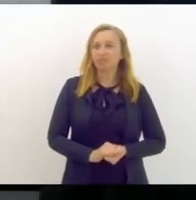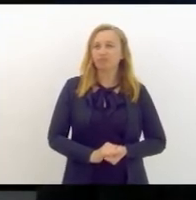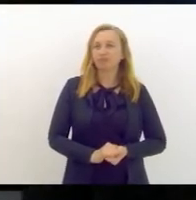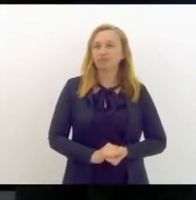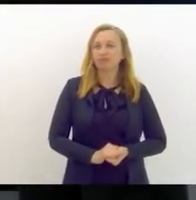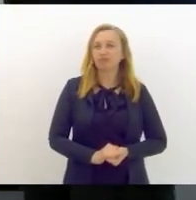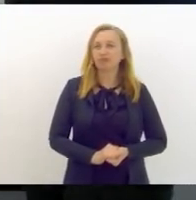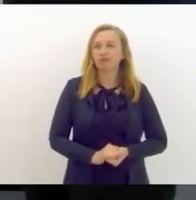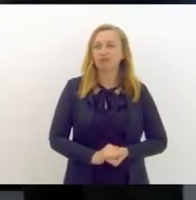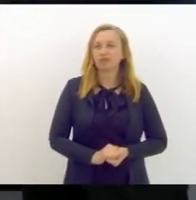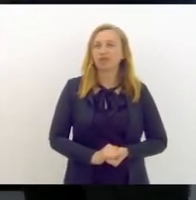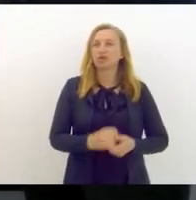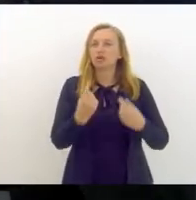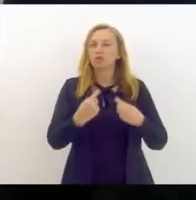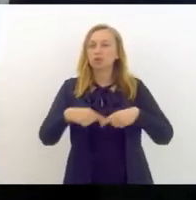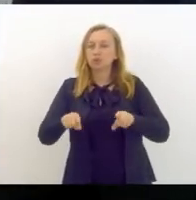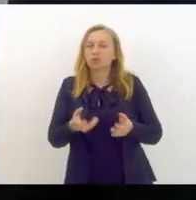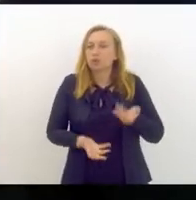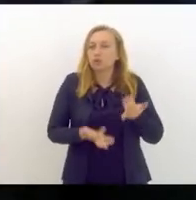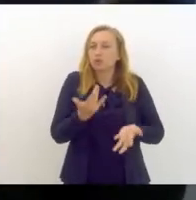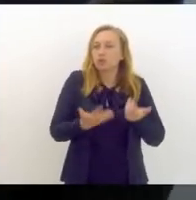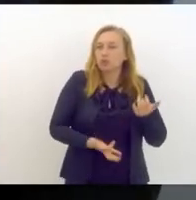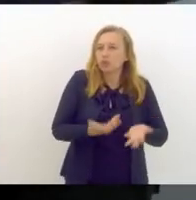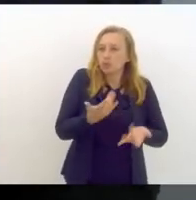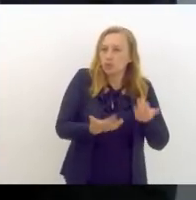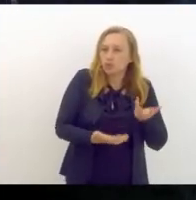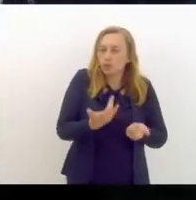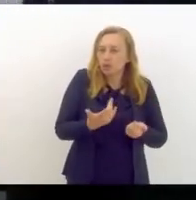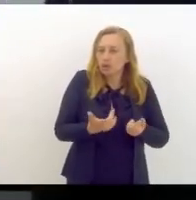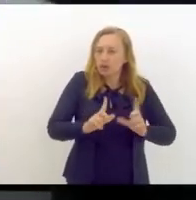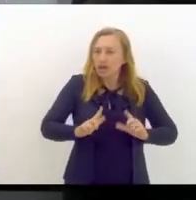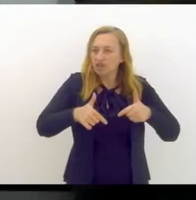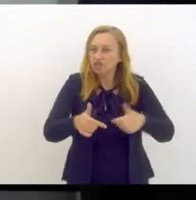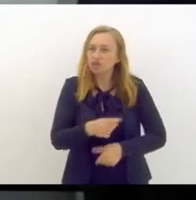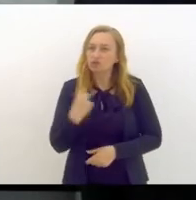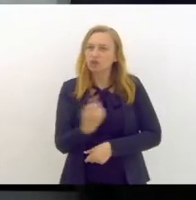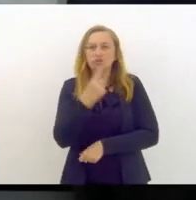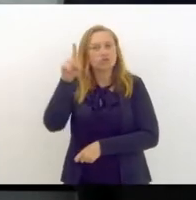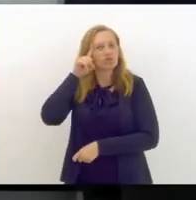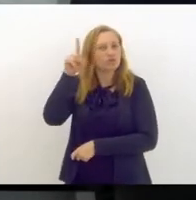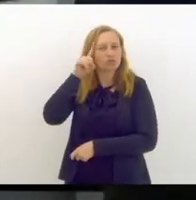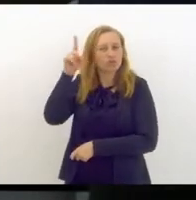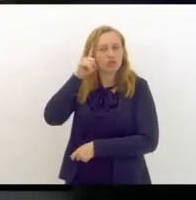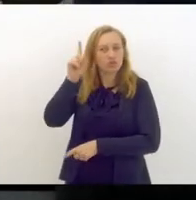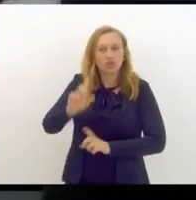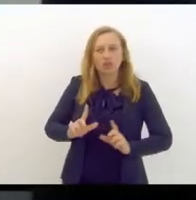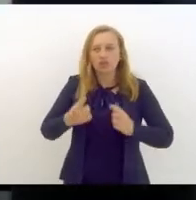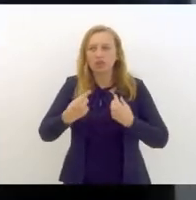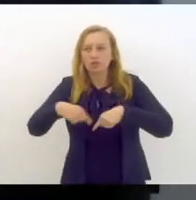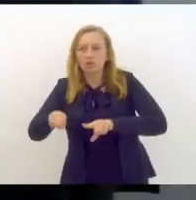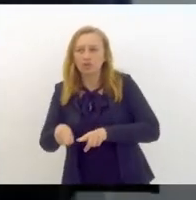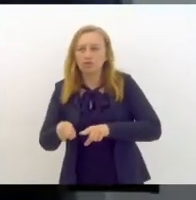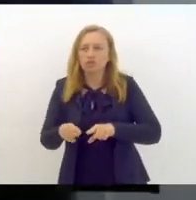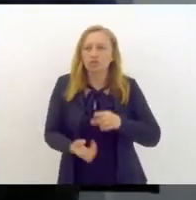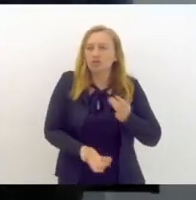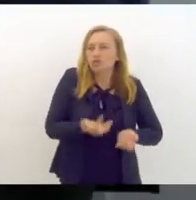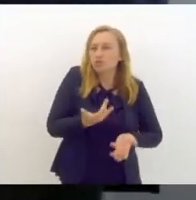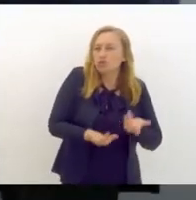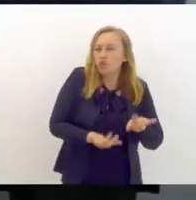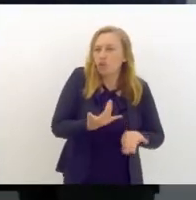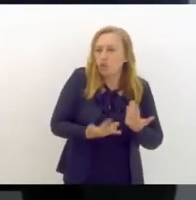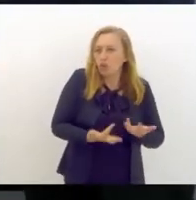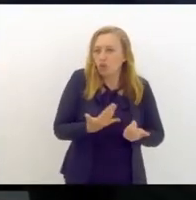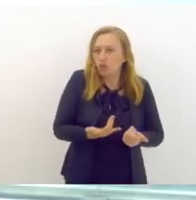Prevenção e combate a incêndio florestal. Uma das principais ações nossas no dia a dia é combater incêndio florestal. A gente está lá.